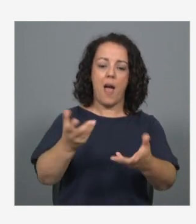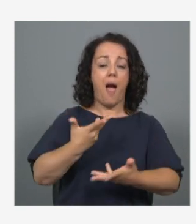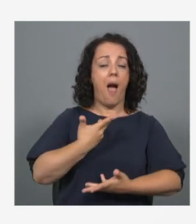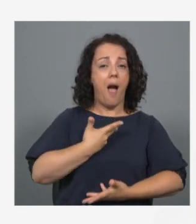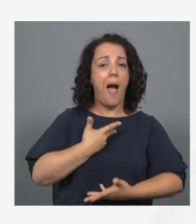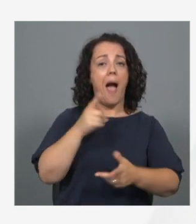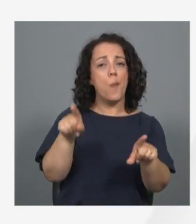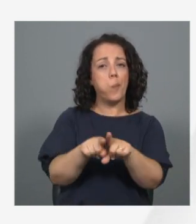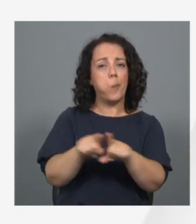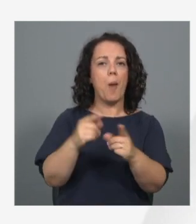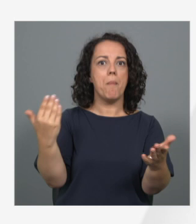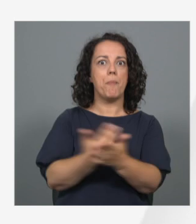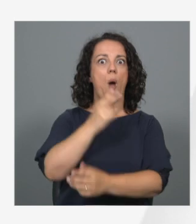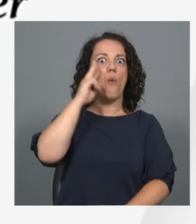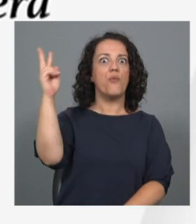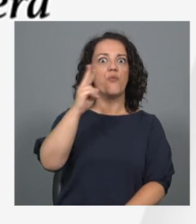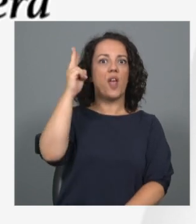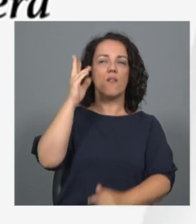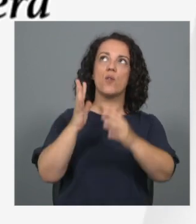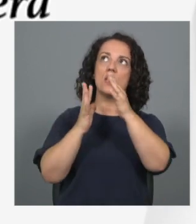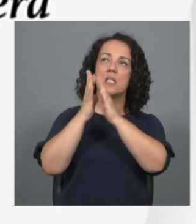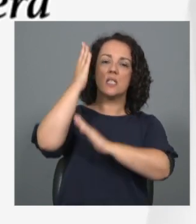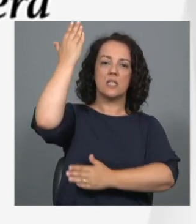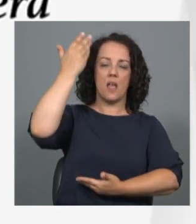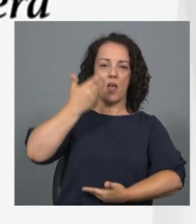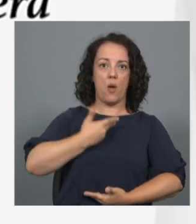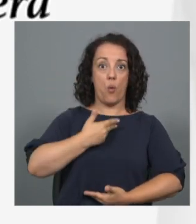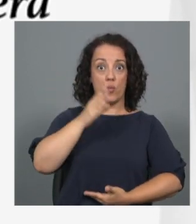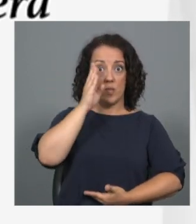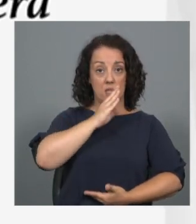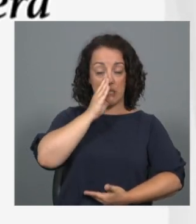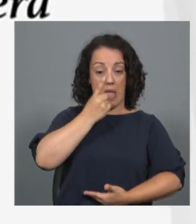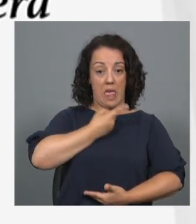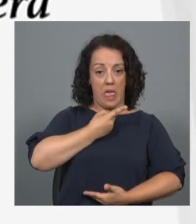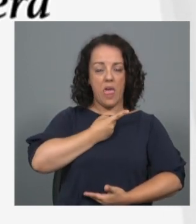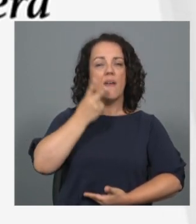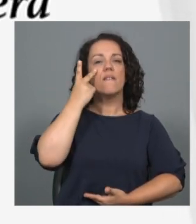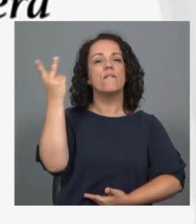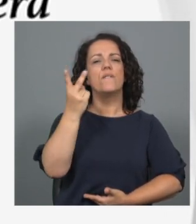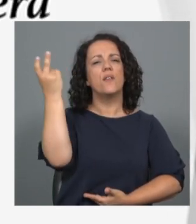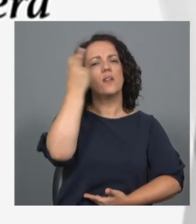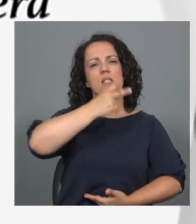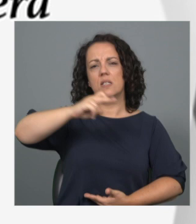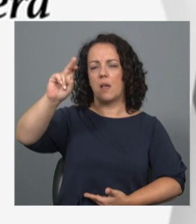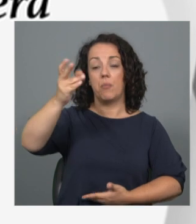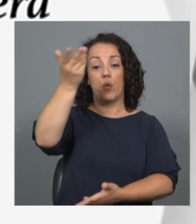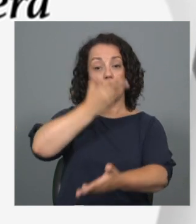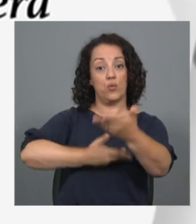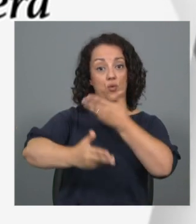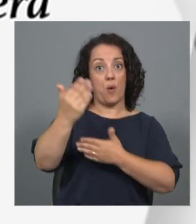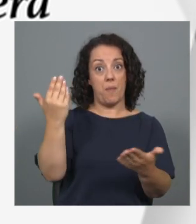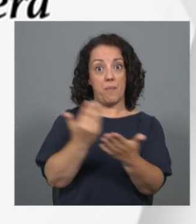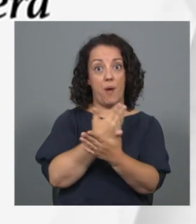céu. Quem comer deste pão viverá eternamente. E o pão que eu hei de dar é a